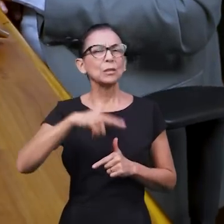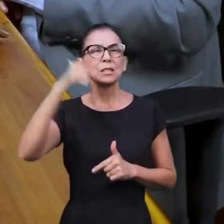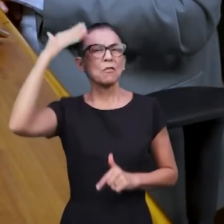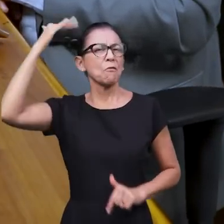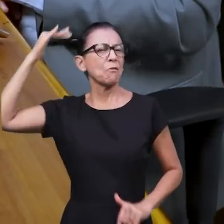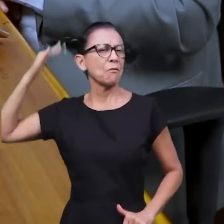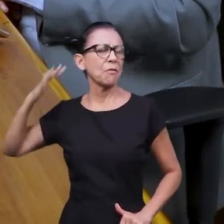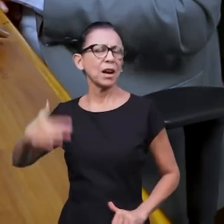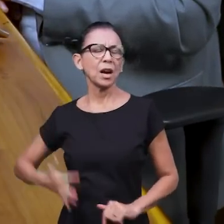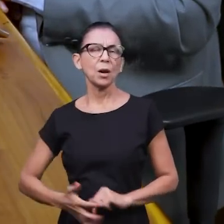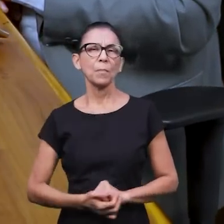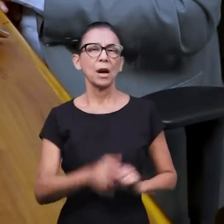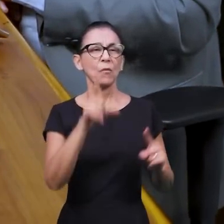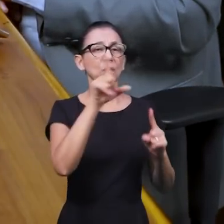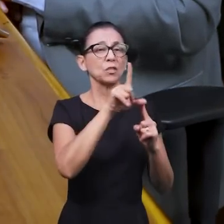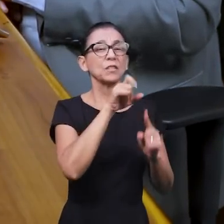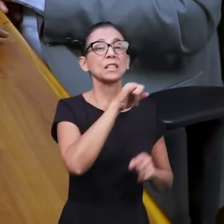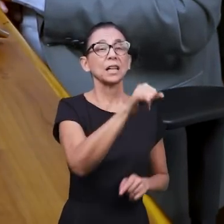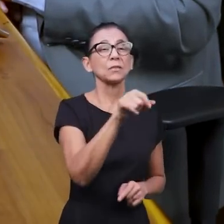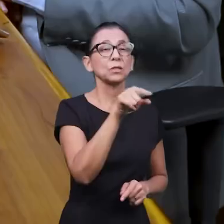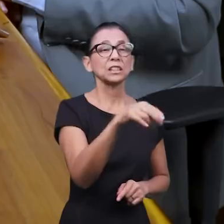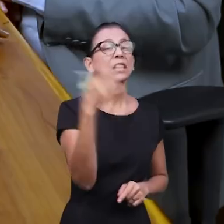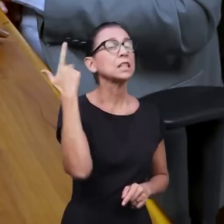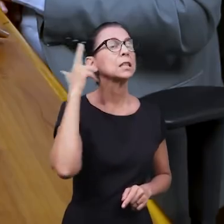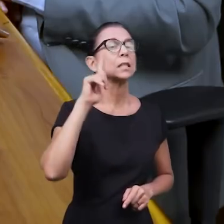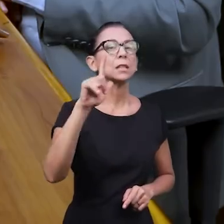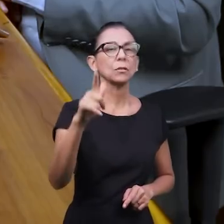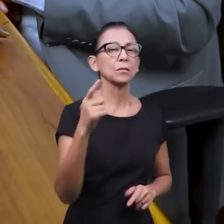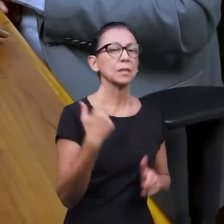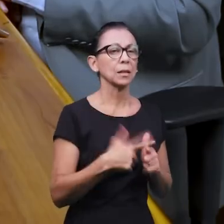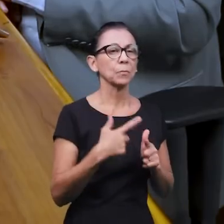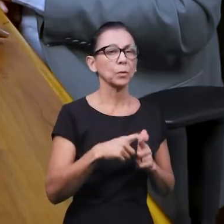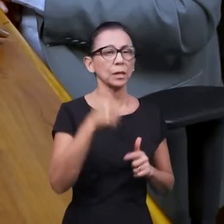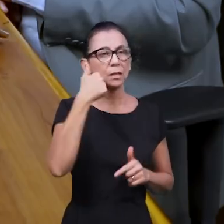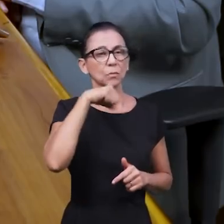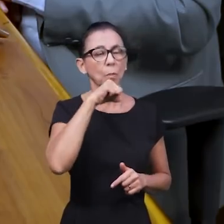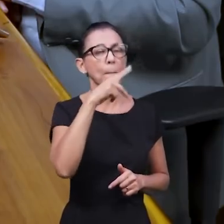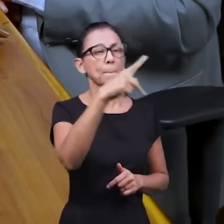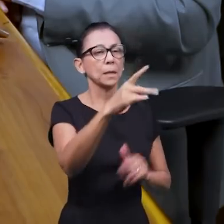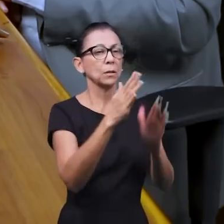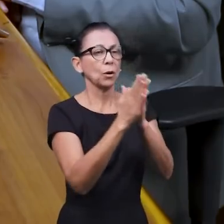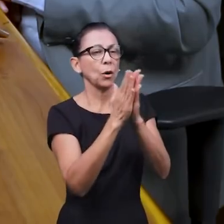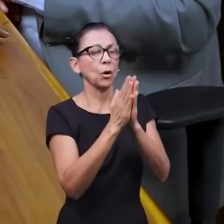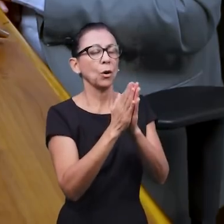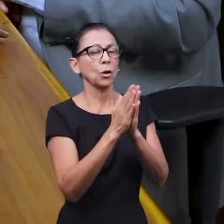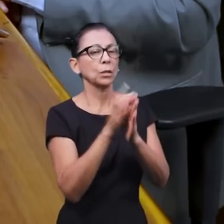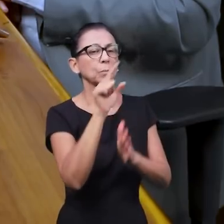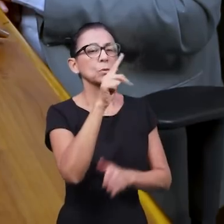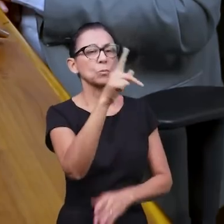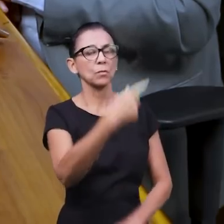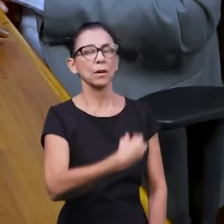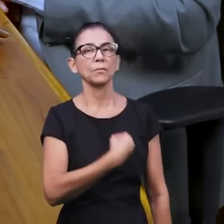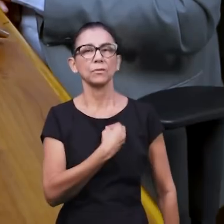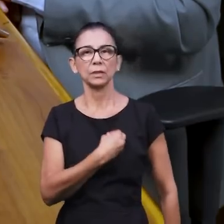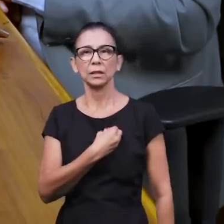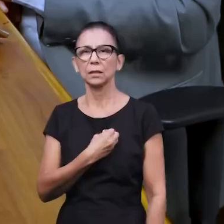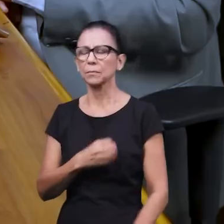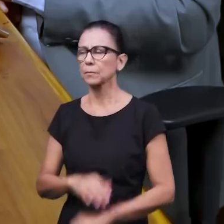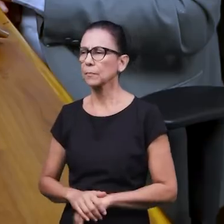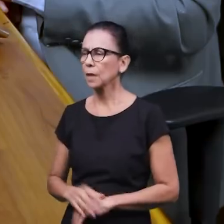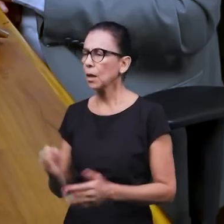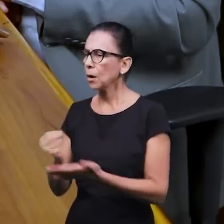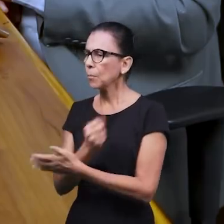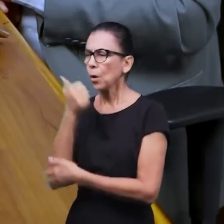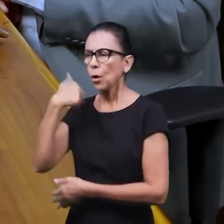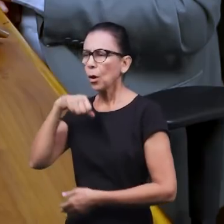Ora por você. Aí ele foi pedir à mãe: minha mãe, para de orar por mim, não quero que você ore por mim, não quero ter sucesso na vida, quero viver no mundo afora aí. Sua mãe: não, você pode